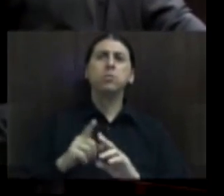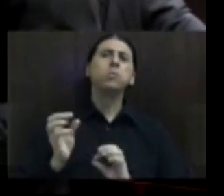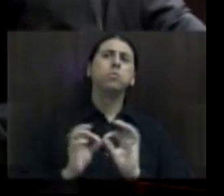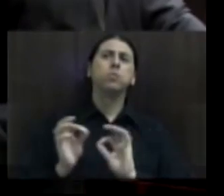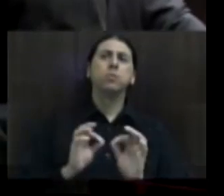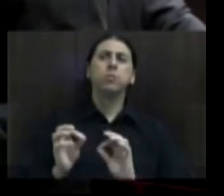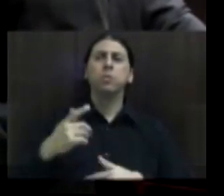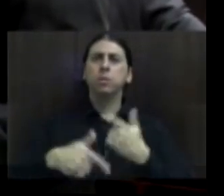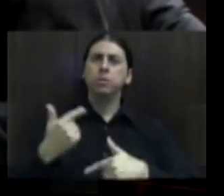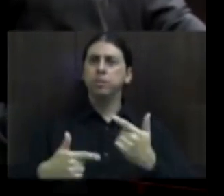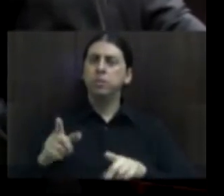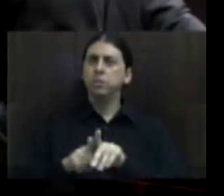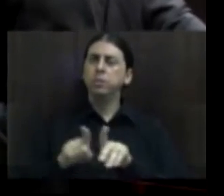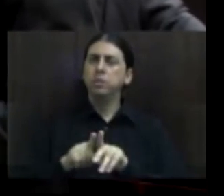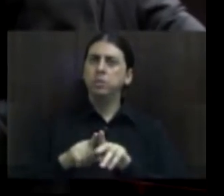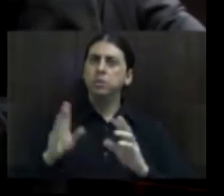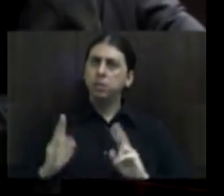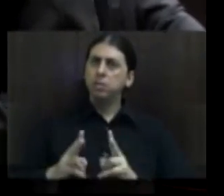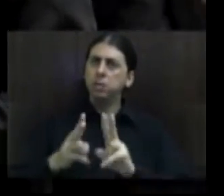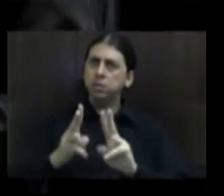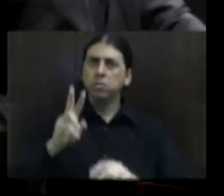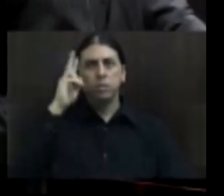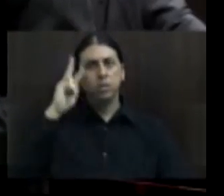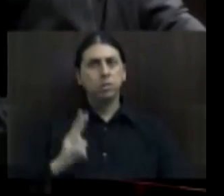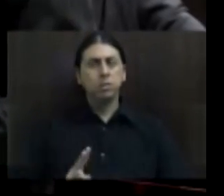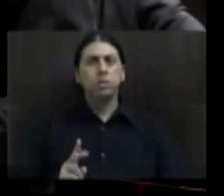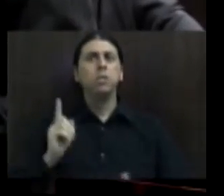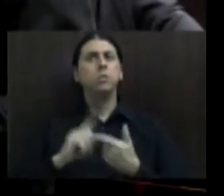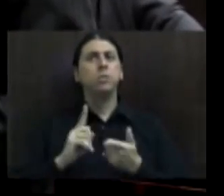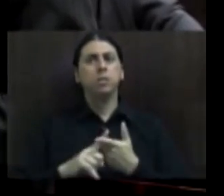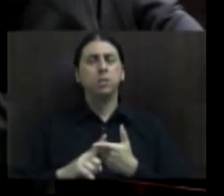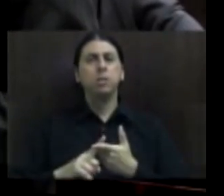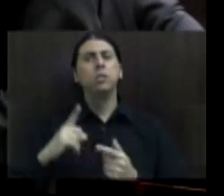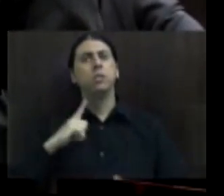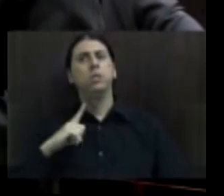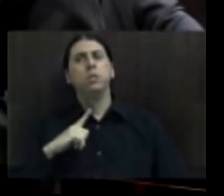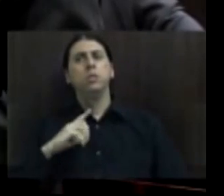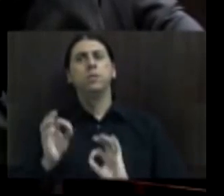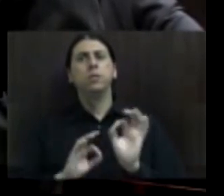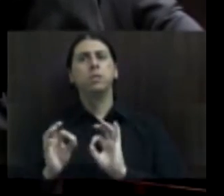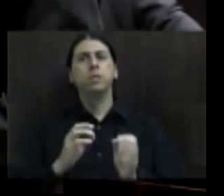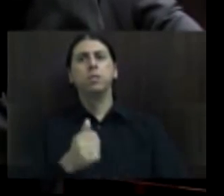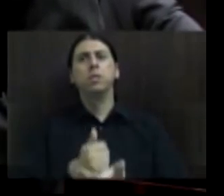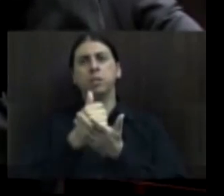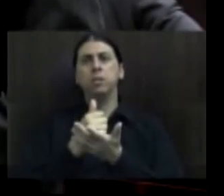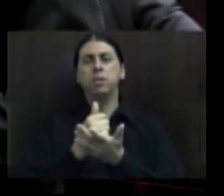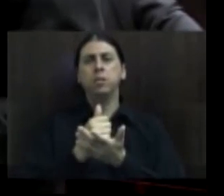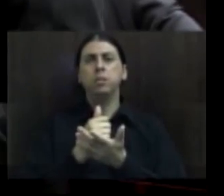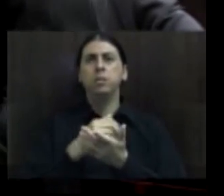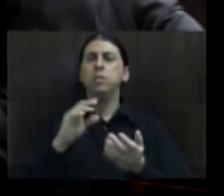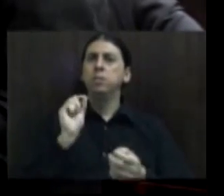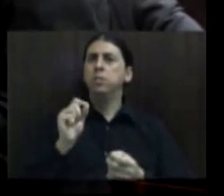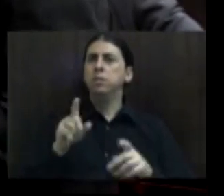trabalhado ou andado na sua história e que para que nós possamos fazer melhor as coisas no futuro